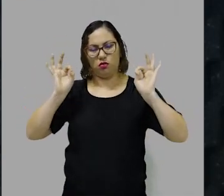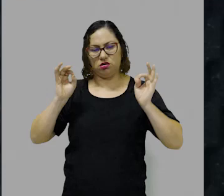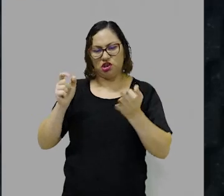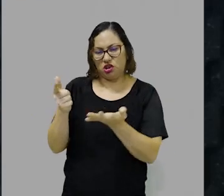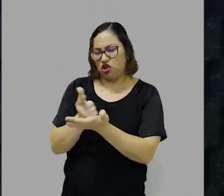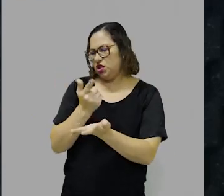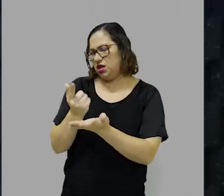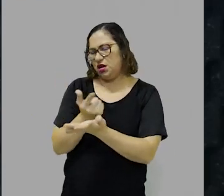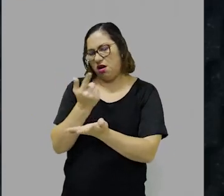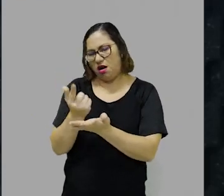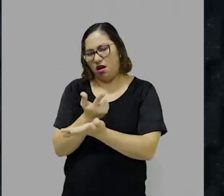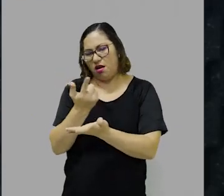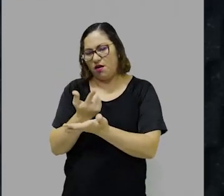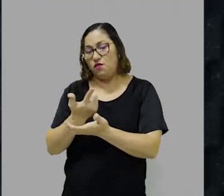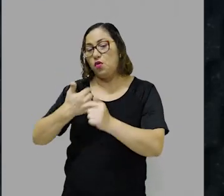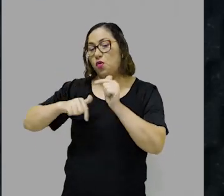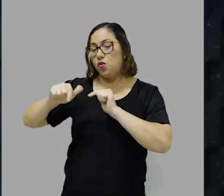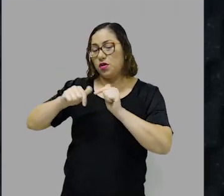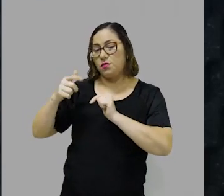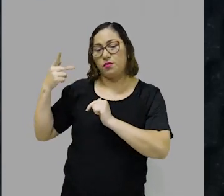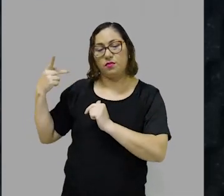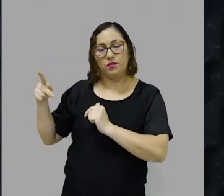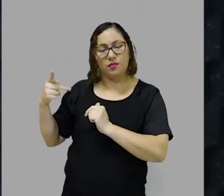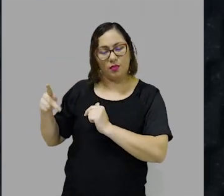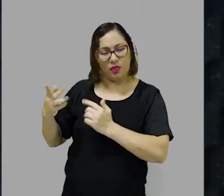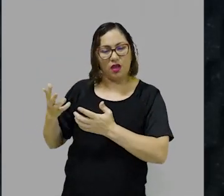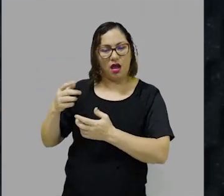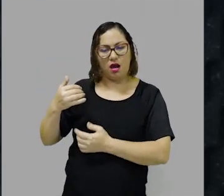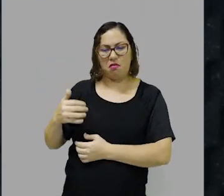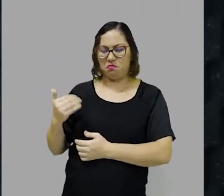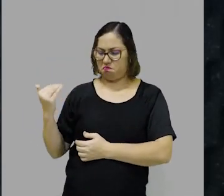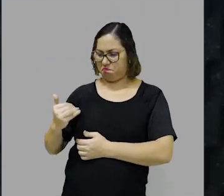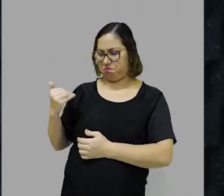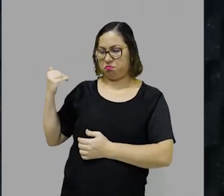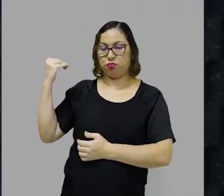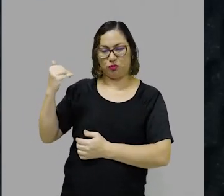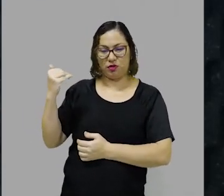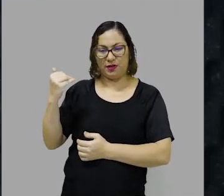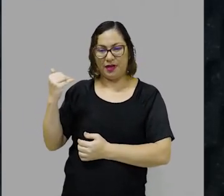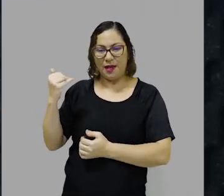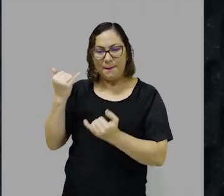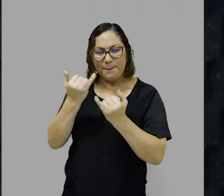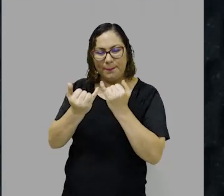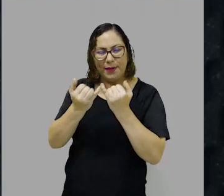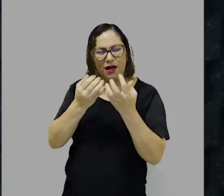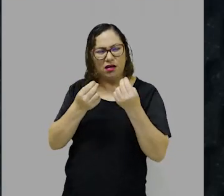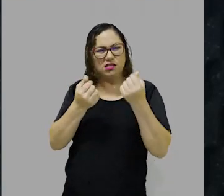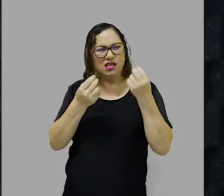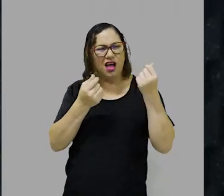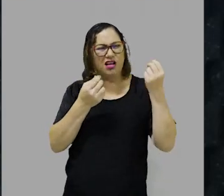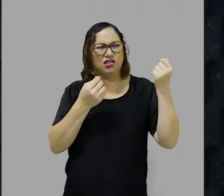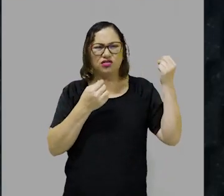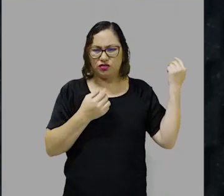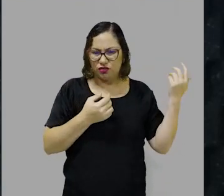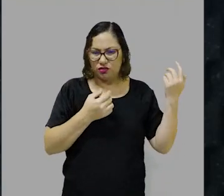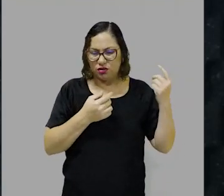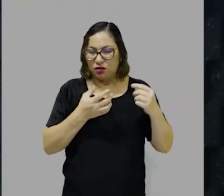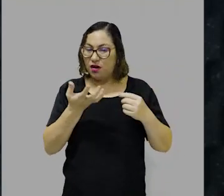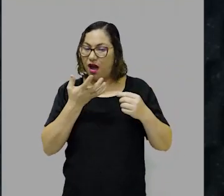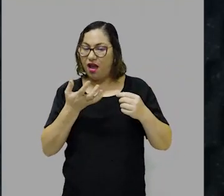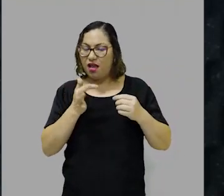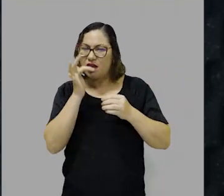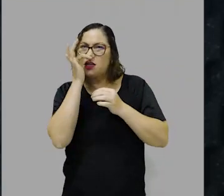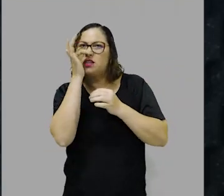de livro. O trabalho dele é muito pop e, ao mesmo tempo, parece antigo. Quer dar um aspecto sofisticado a uma coisa